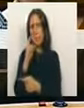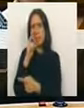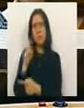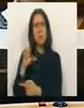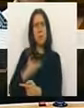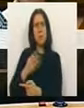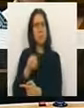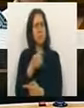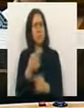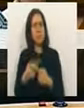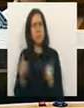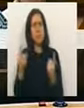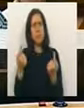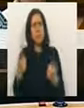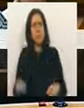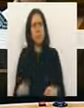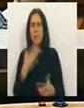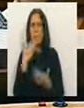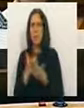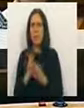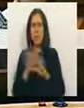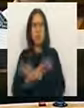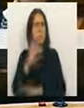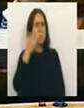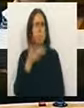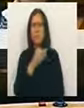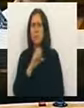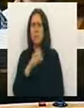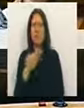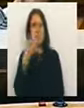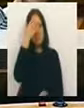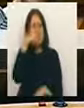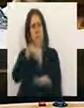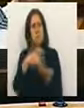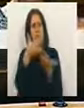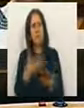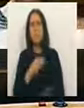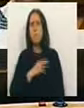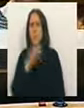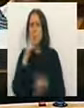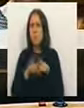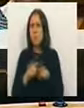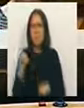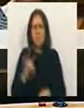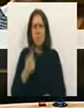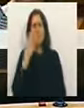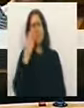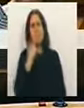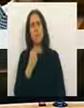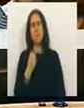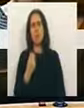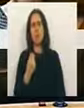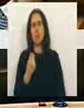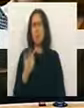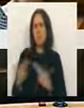para apresenta esse é o maior branqueamento compensa devem fazer a sua inscrição e os outros a via ter vergonha de